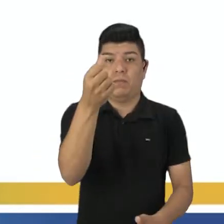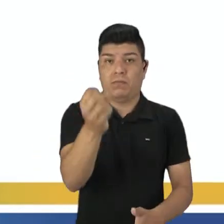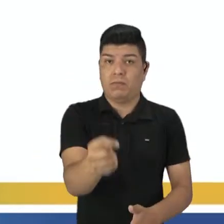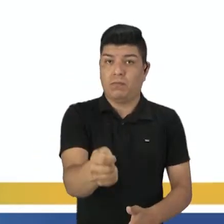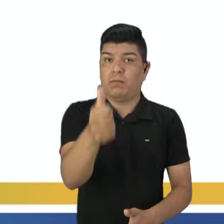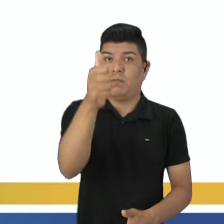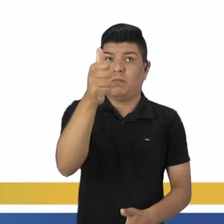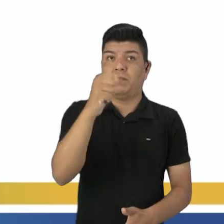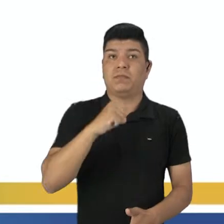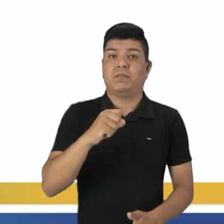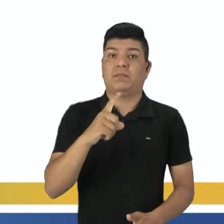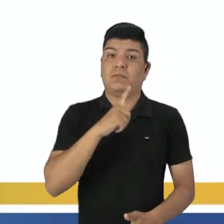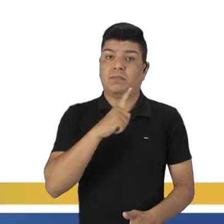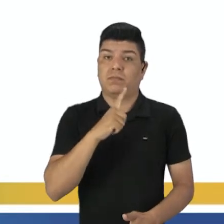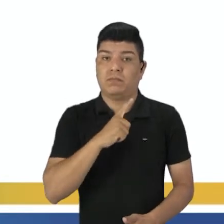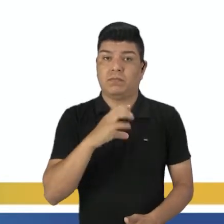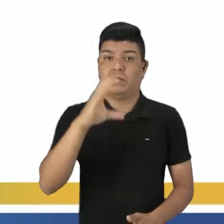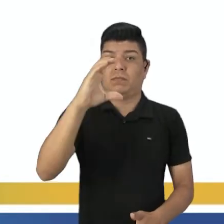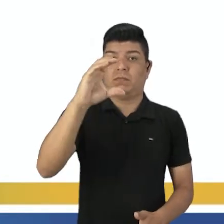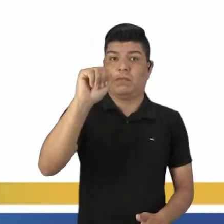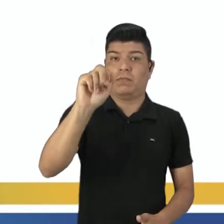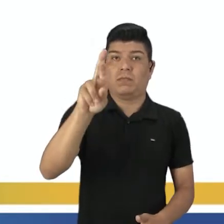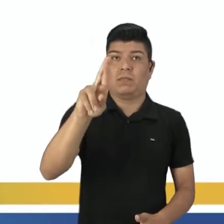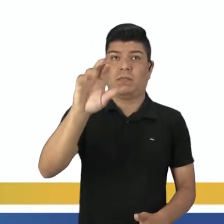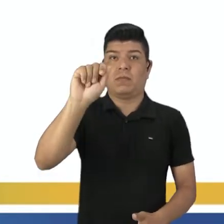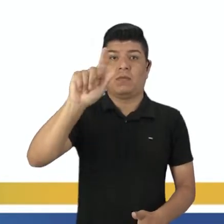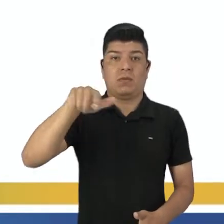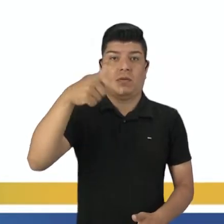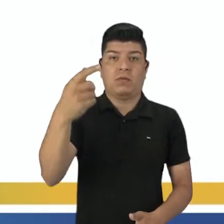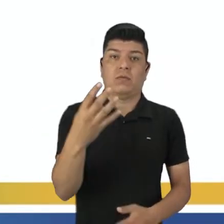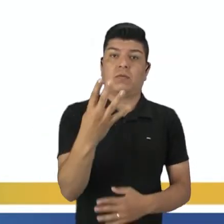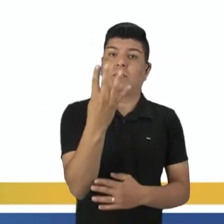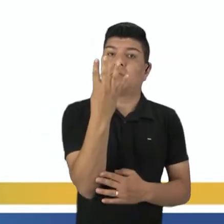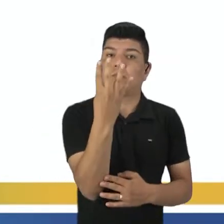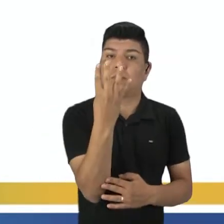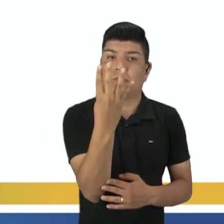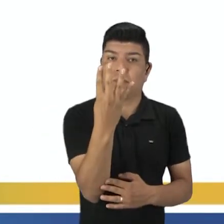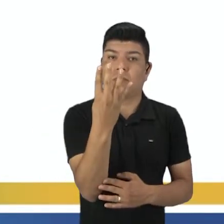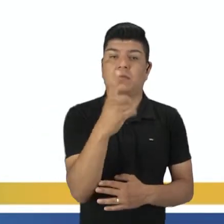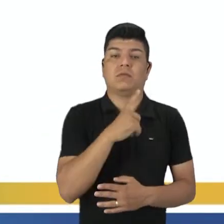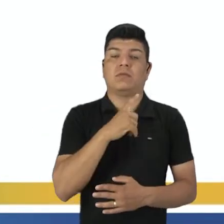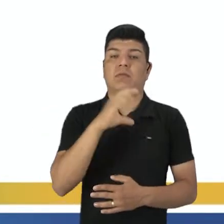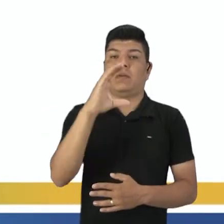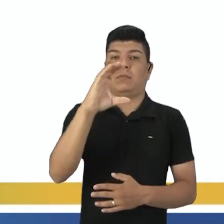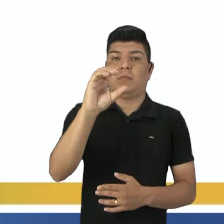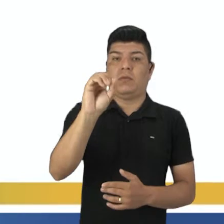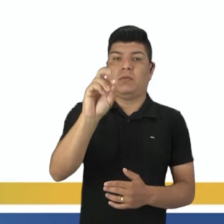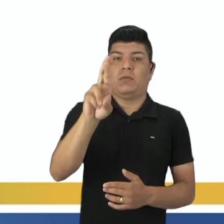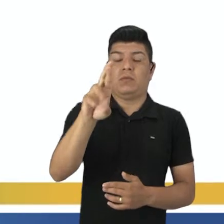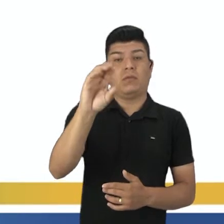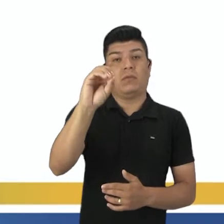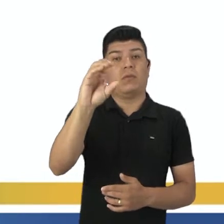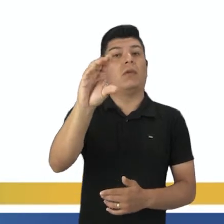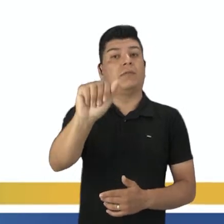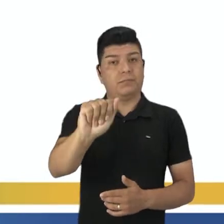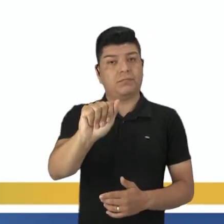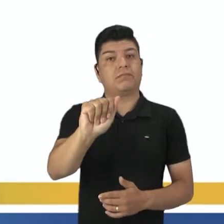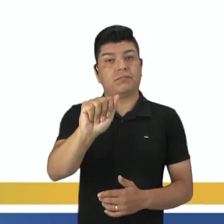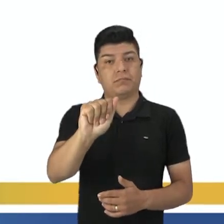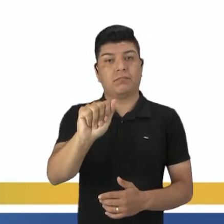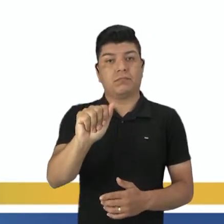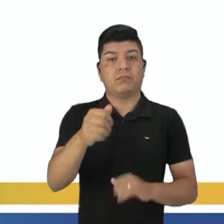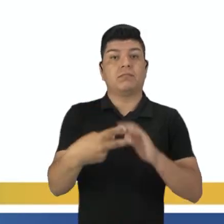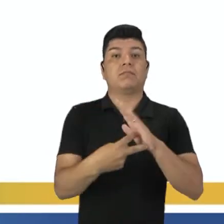nós tivemos cara e nos outros 4 lançamentos nós obtivemos coroa. Então, a gente chama